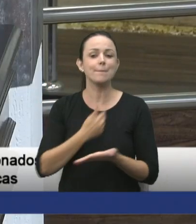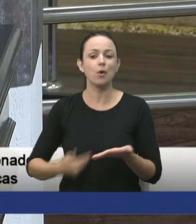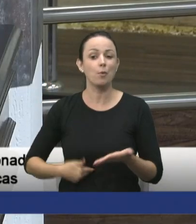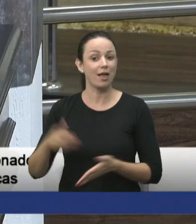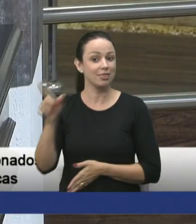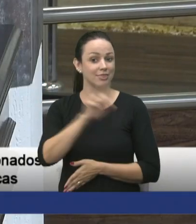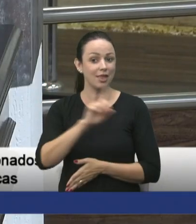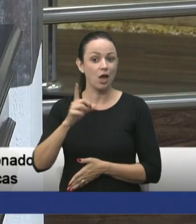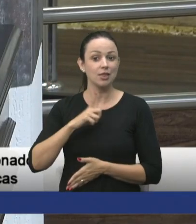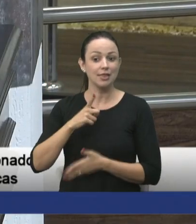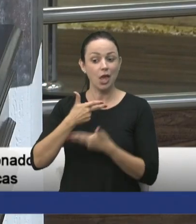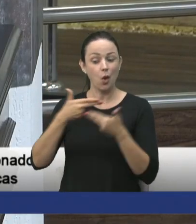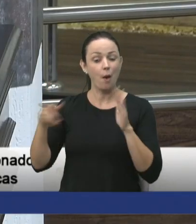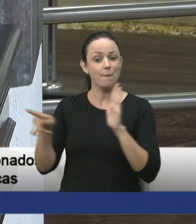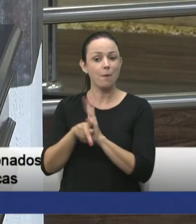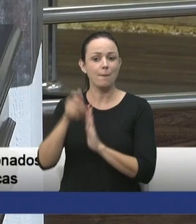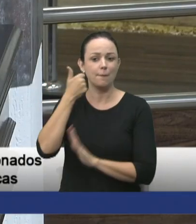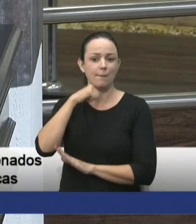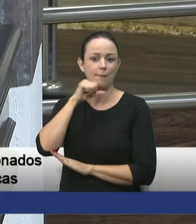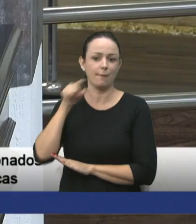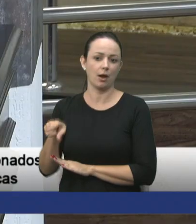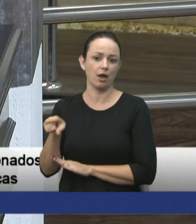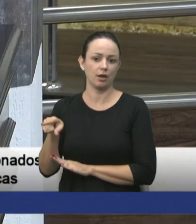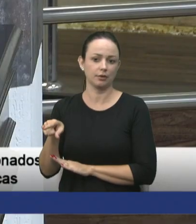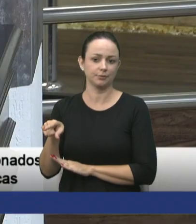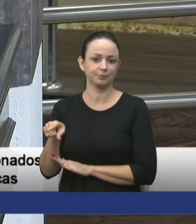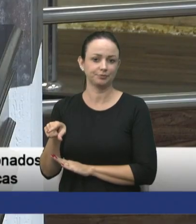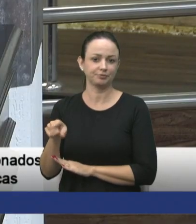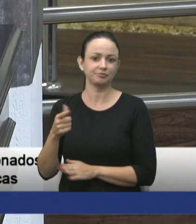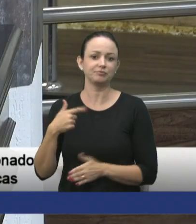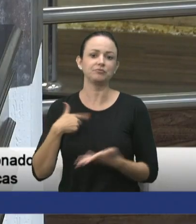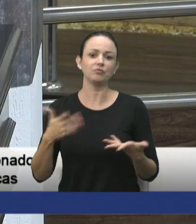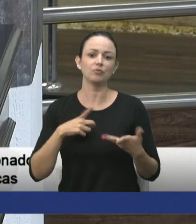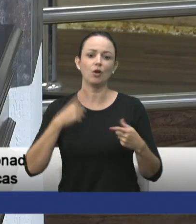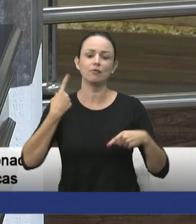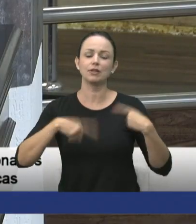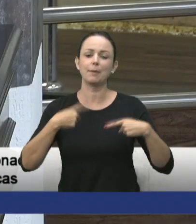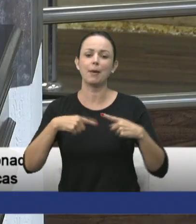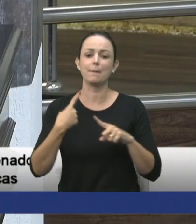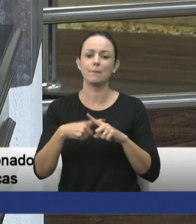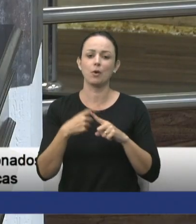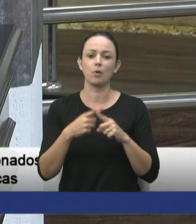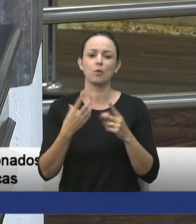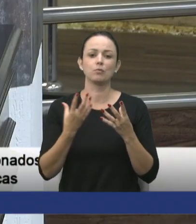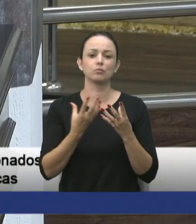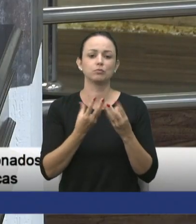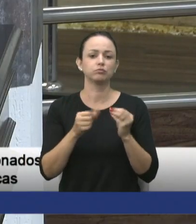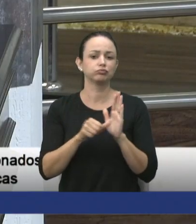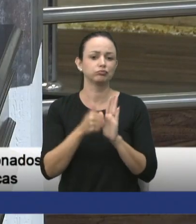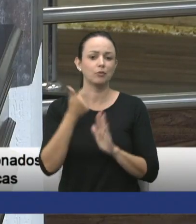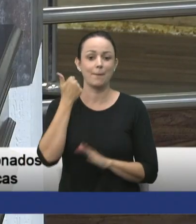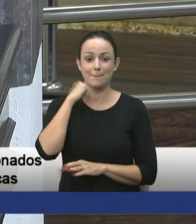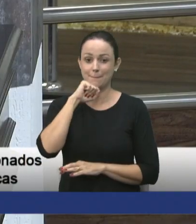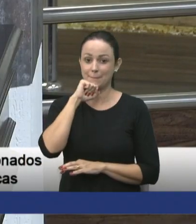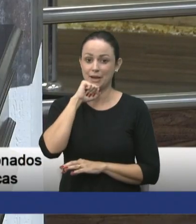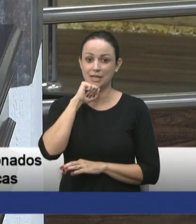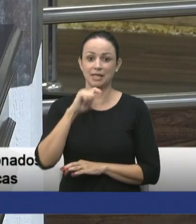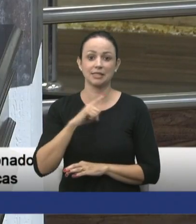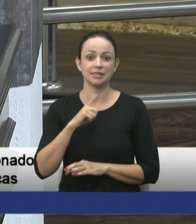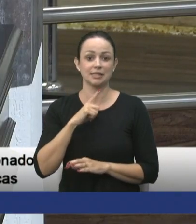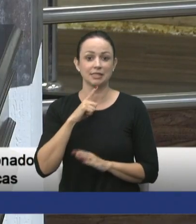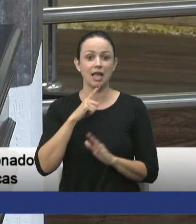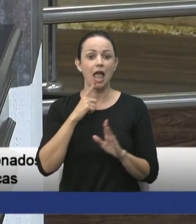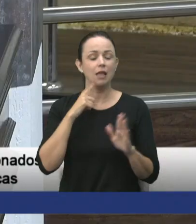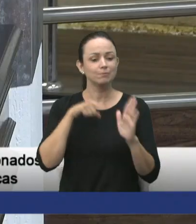seu. Né? Hoje mesmo eu estava num debate... Porque muitas vezes também as mães, quando têm um diagnóstico